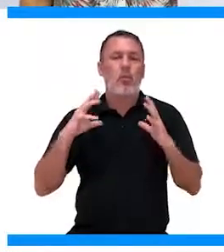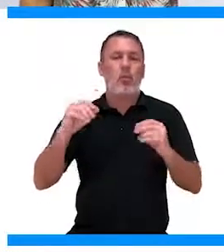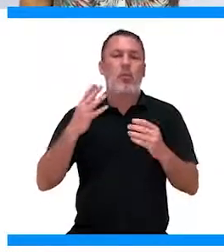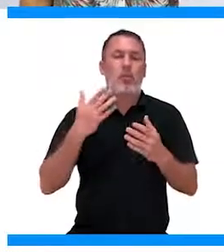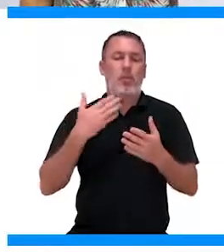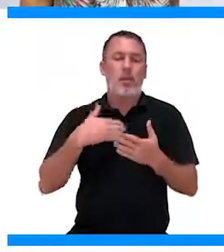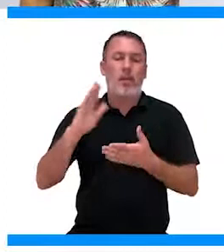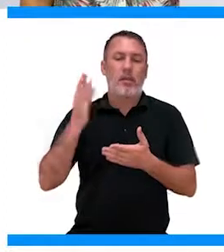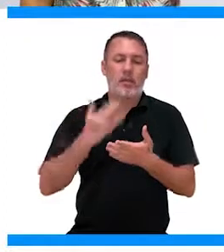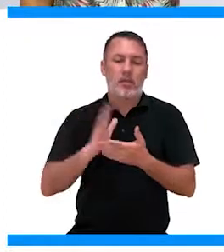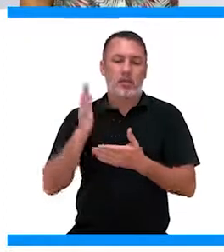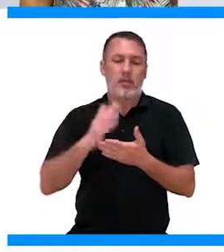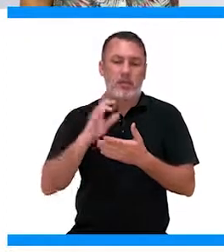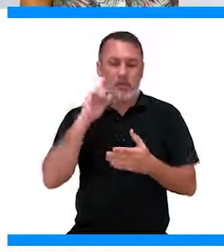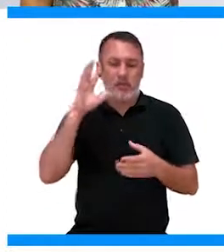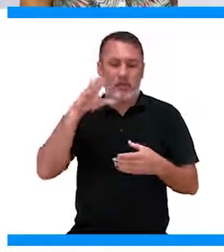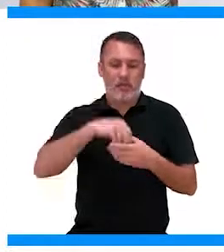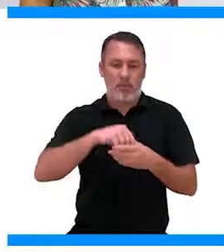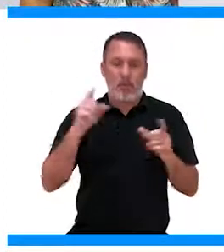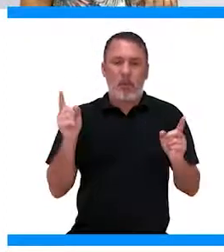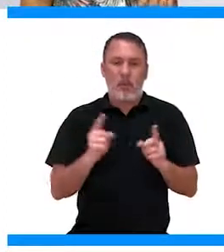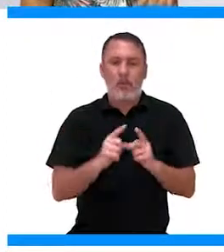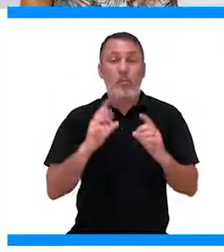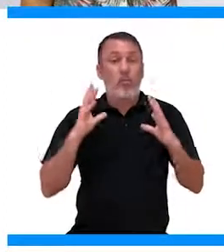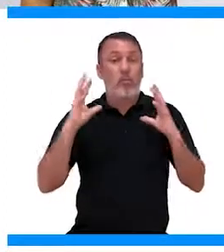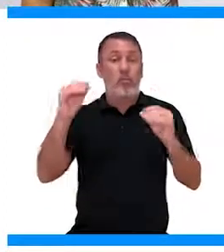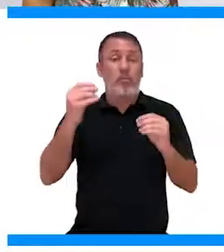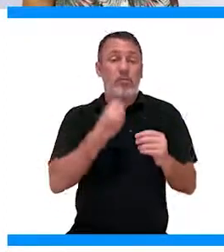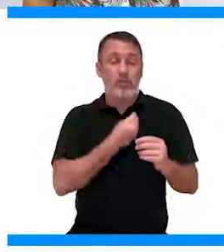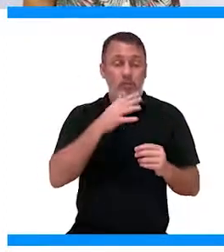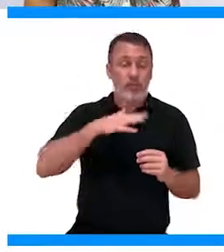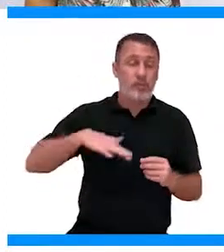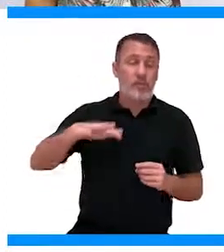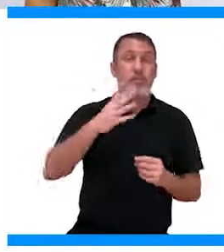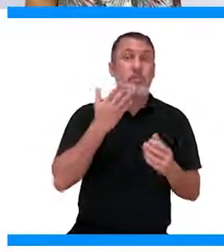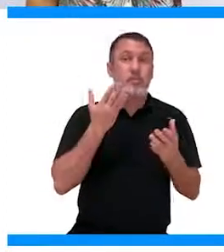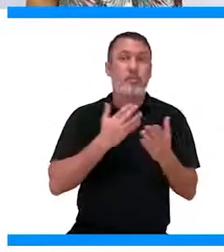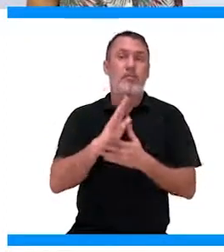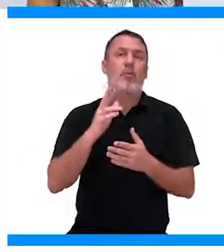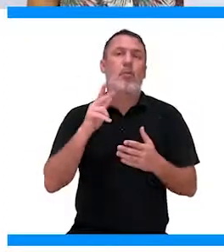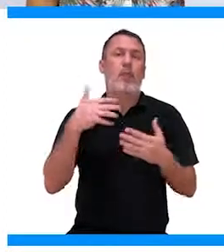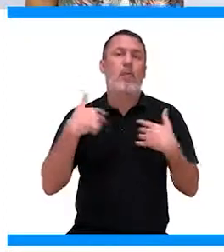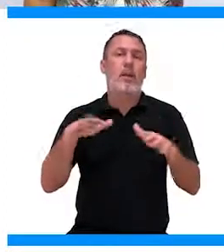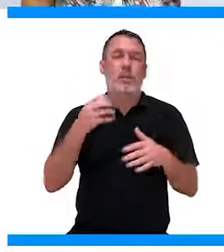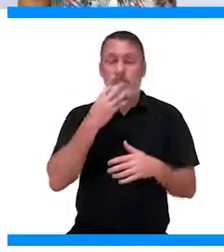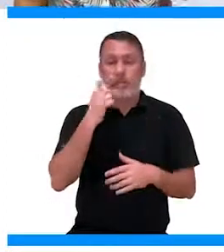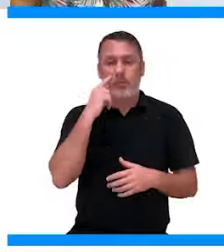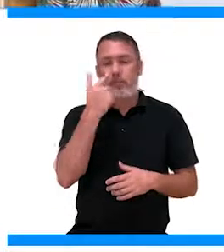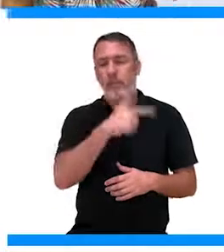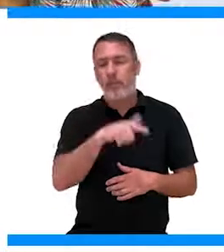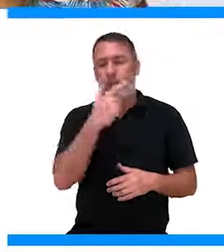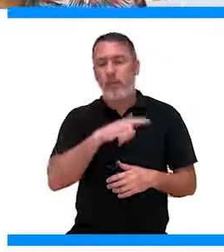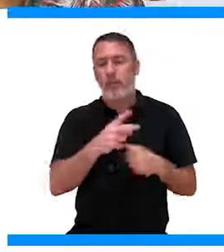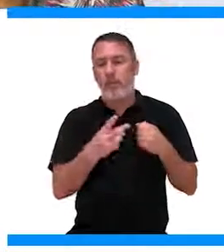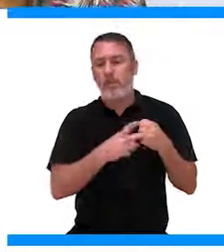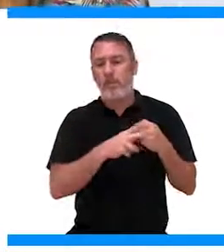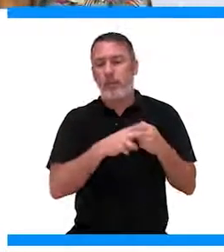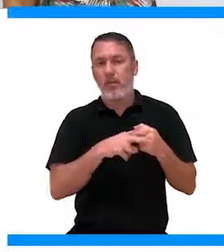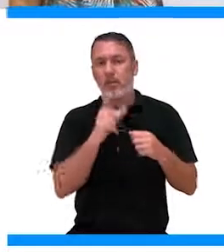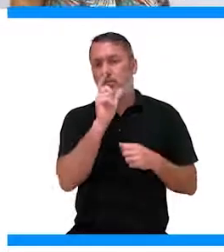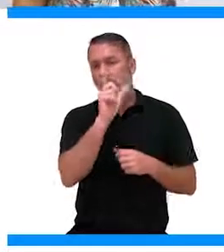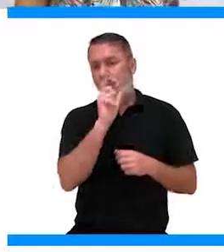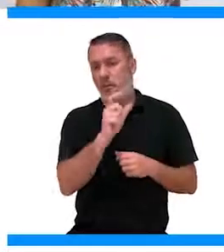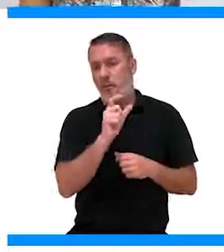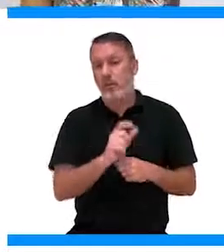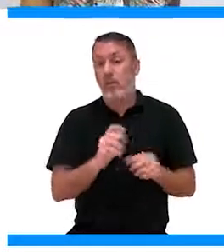que nem, passe o que faz, passe o que faz-se. Que tudo passe e passe muito bem. Então, eu tenho a repetição do verbo,